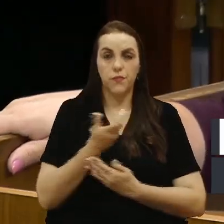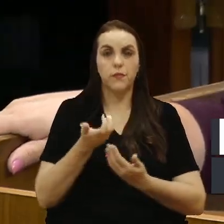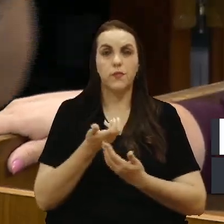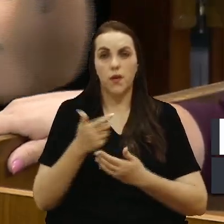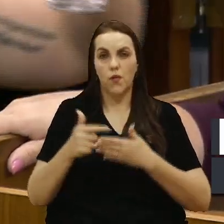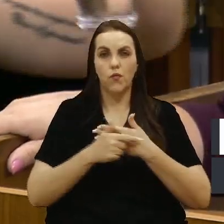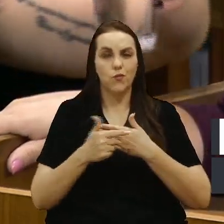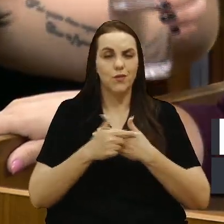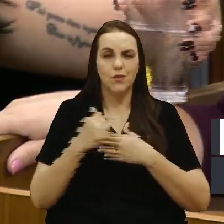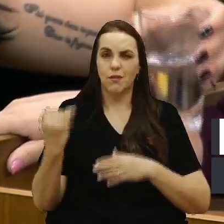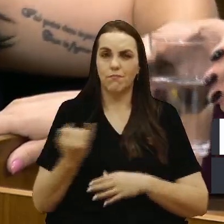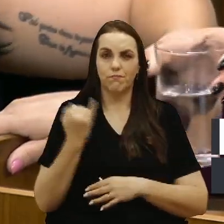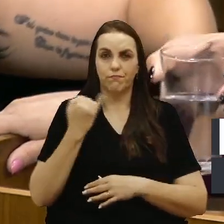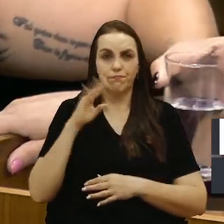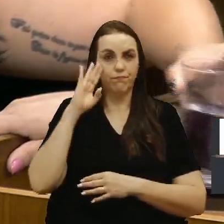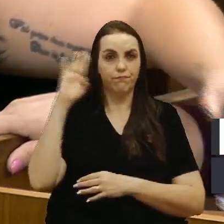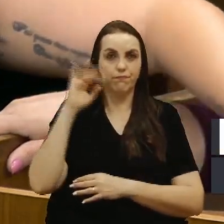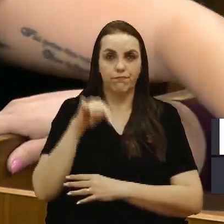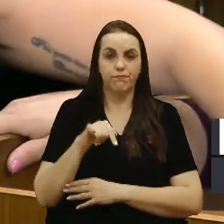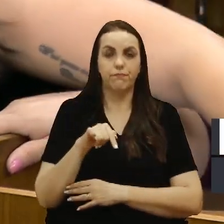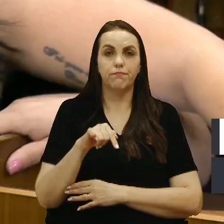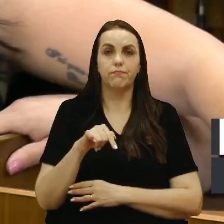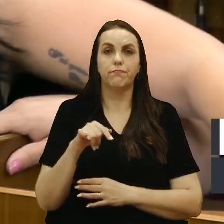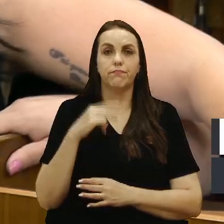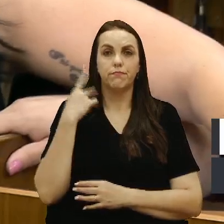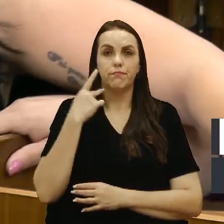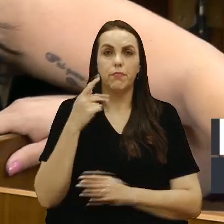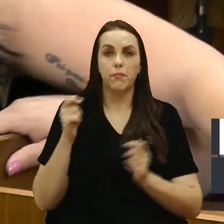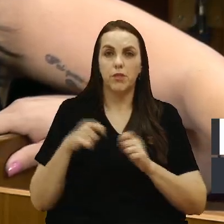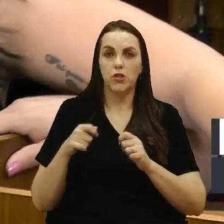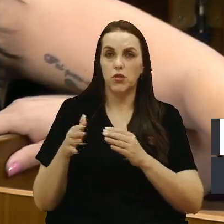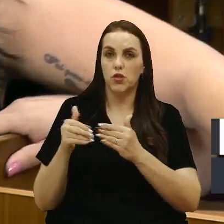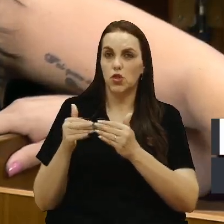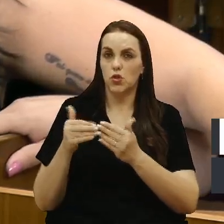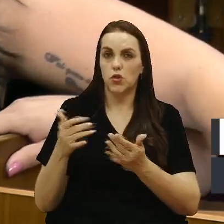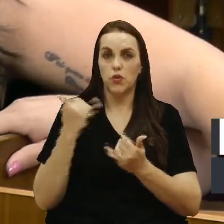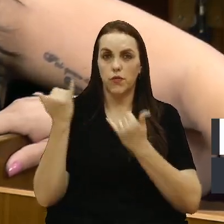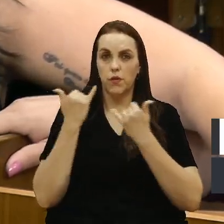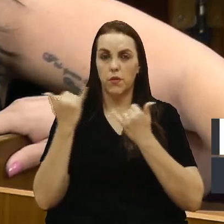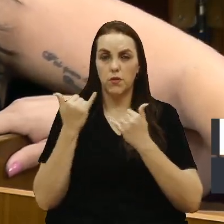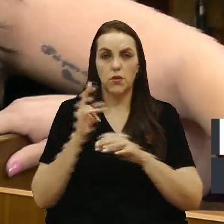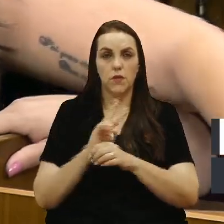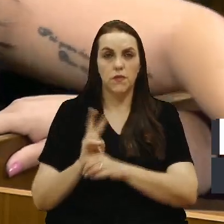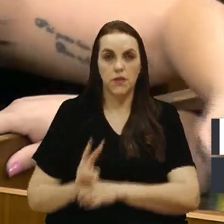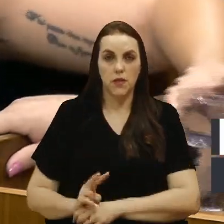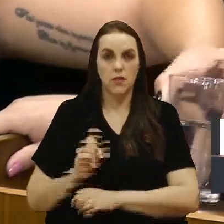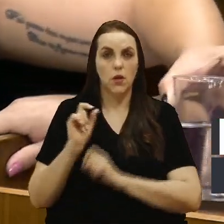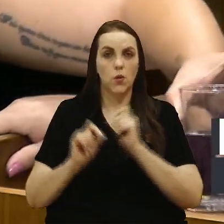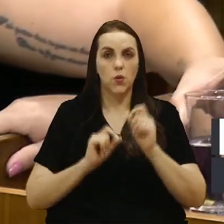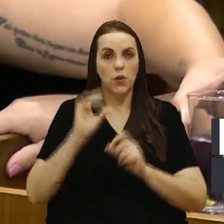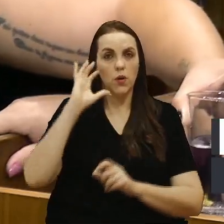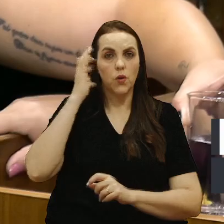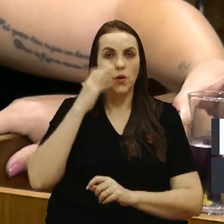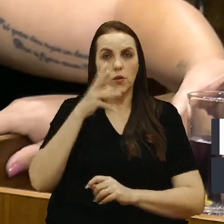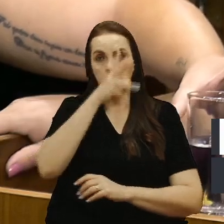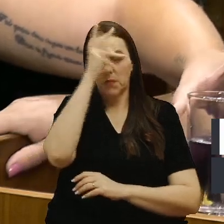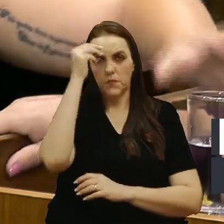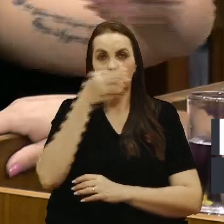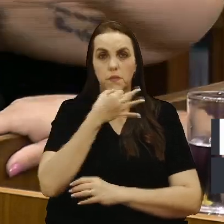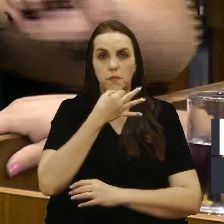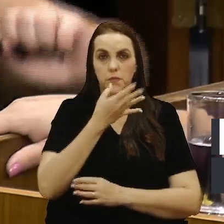funções primordiais dos vereadores, poder pedir informações e fiscalizar o que acontece no município de Caxias do